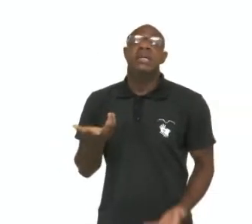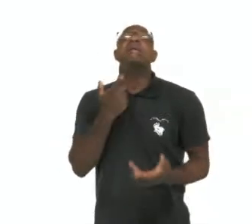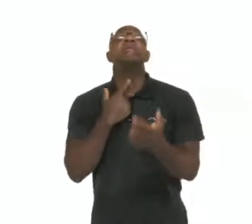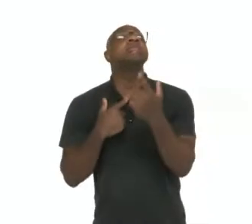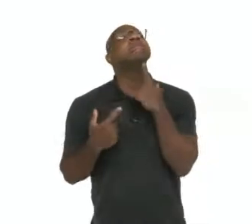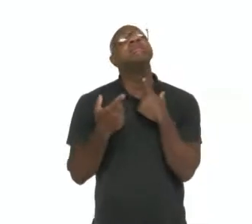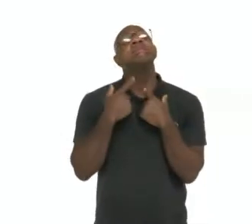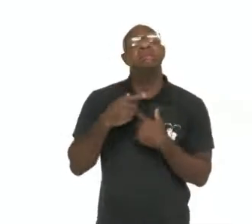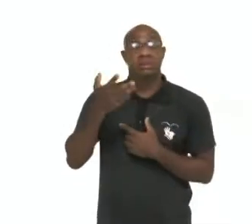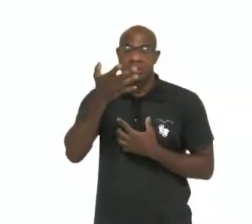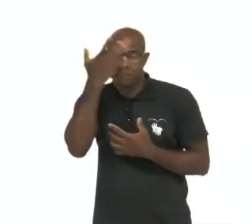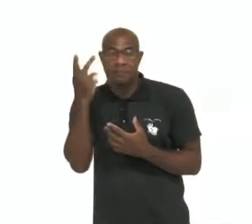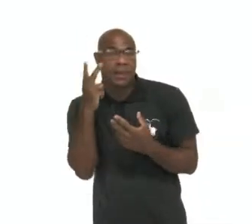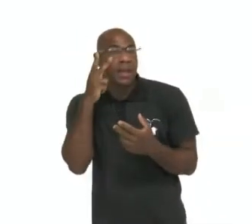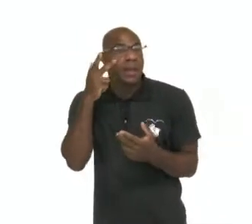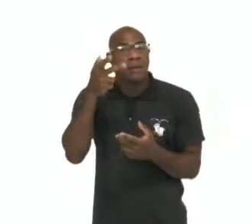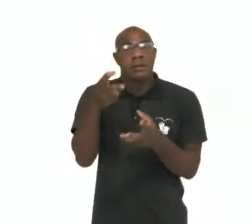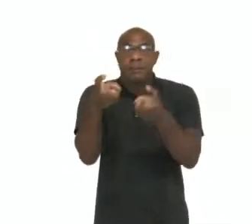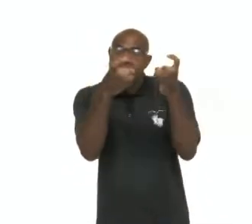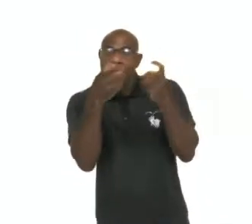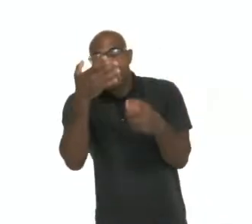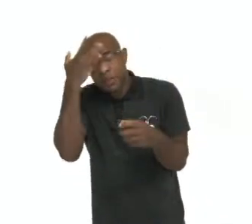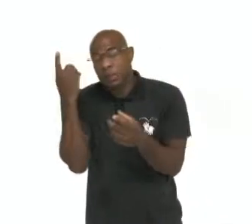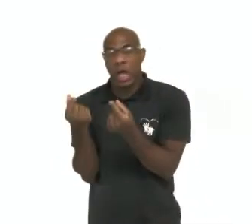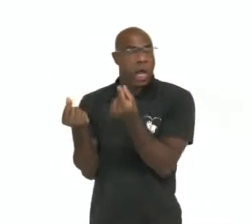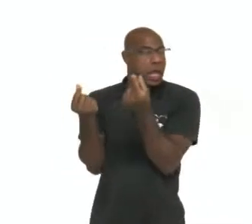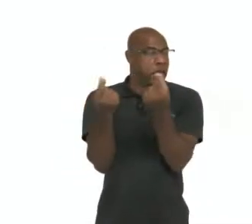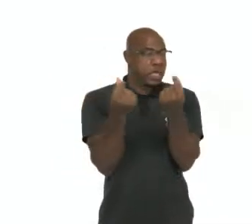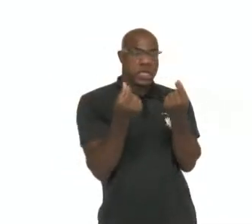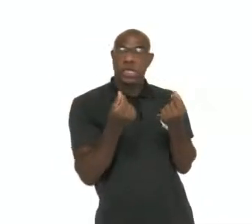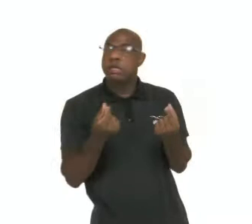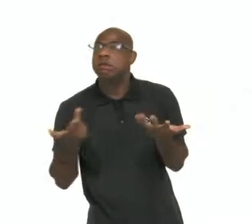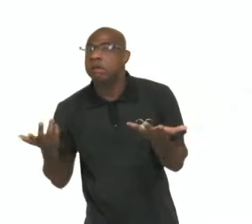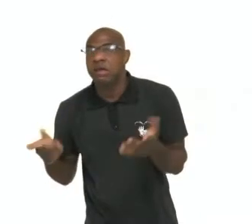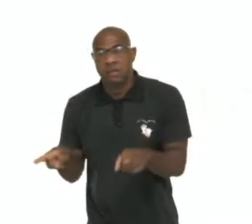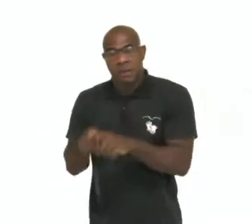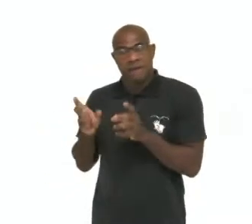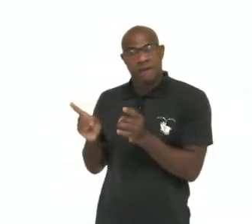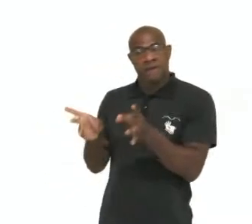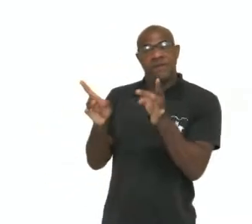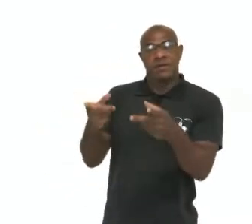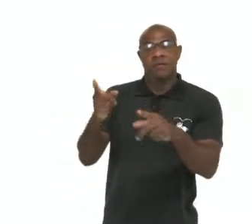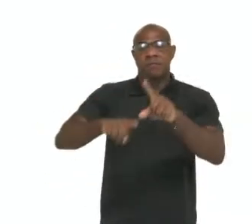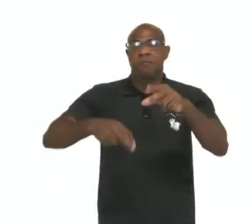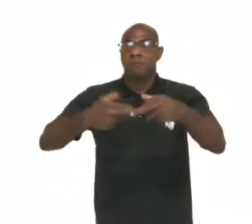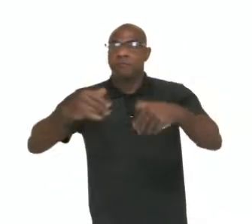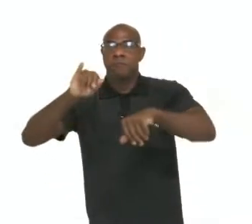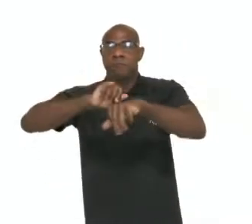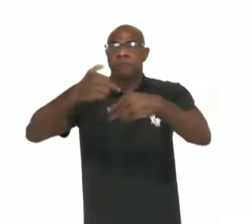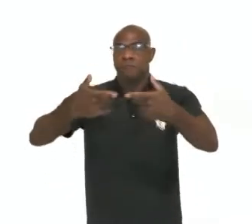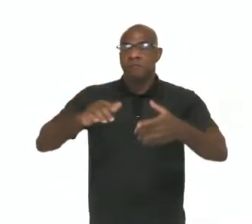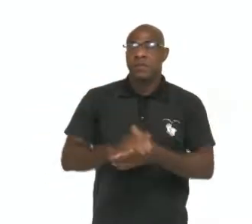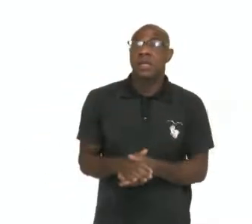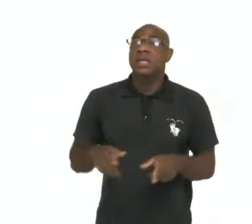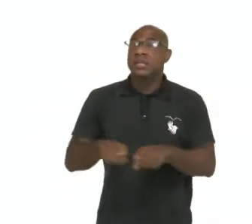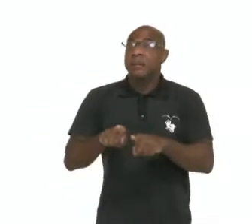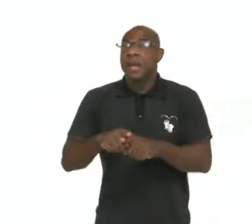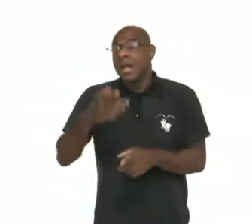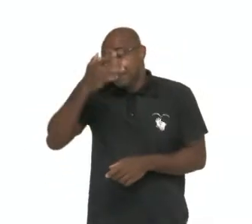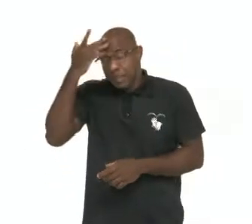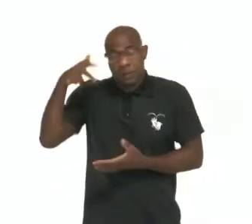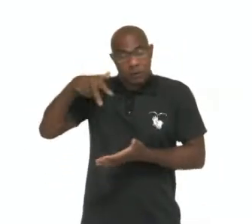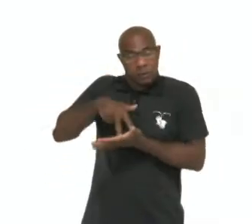seus desenvolvedores, que ganham para mostrar certos produtos. O aval desses formadores de opinião